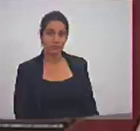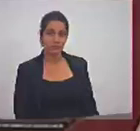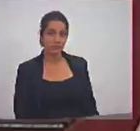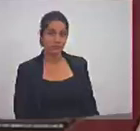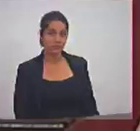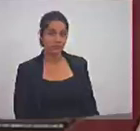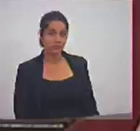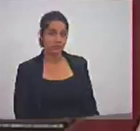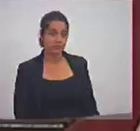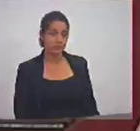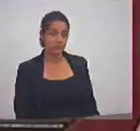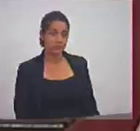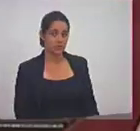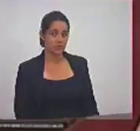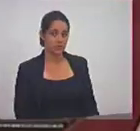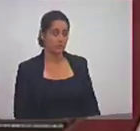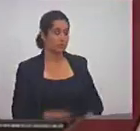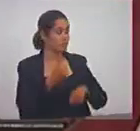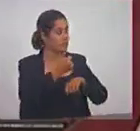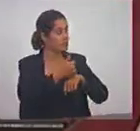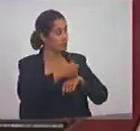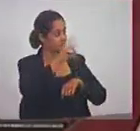Senhor presidente, hora em exercício,